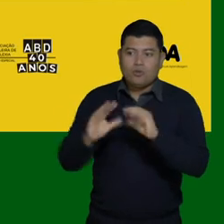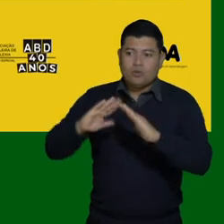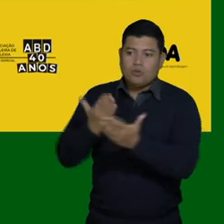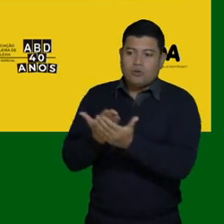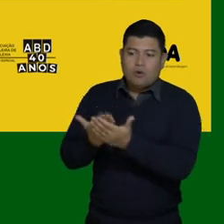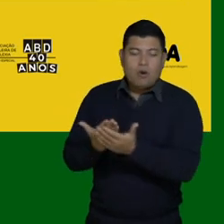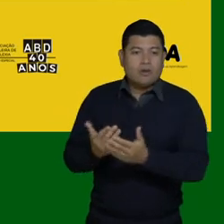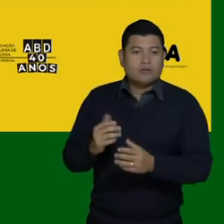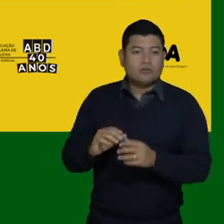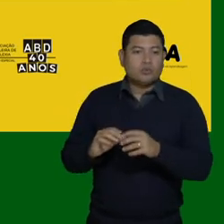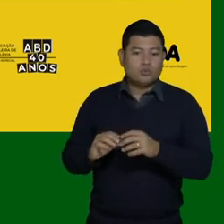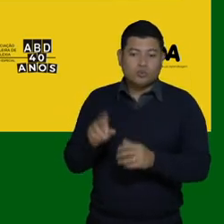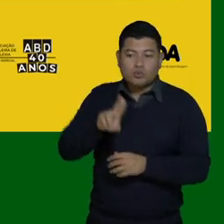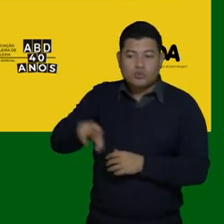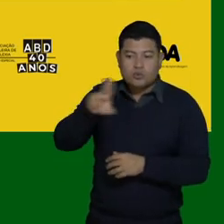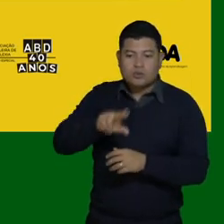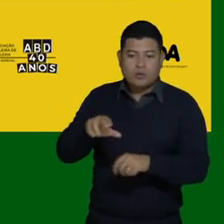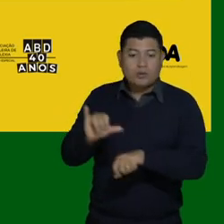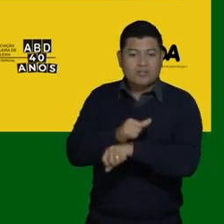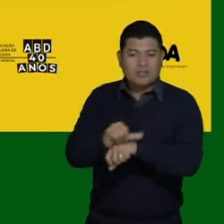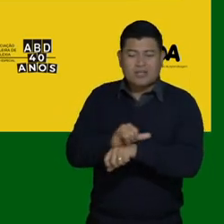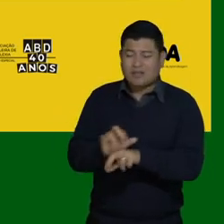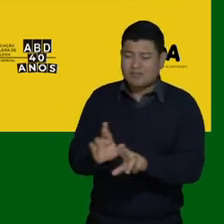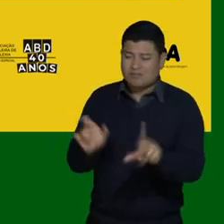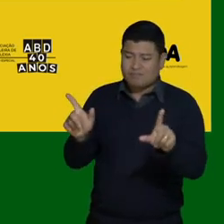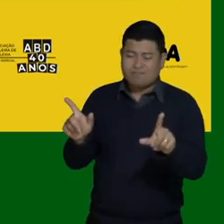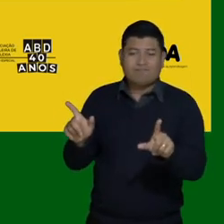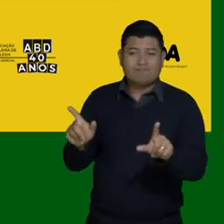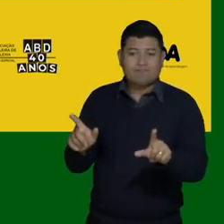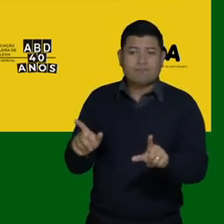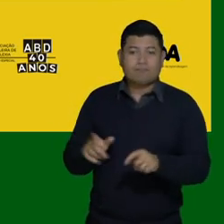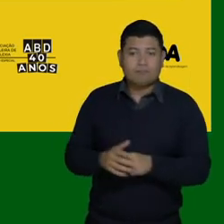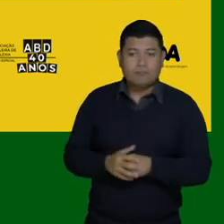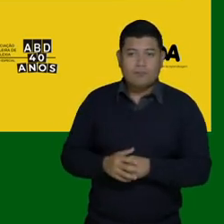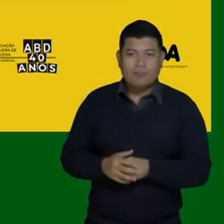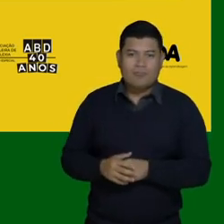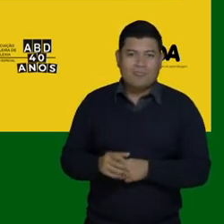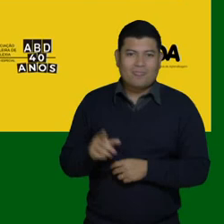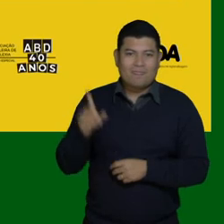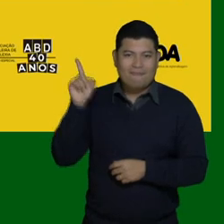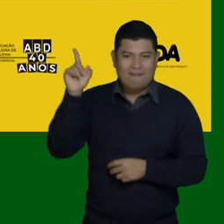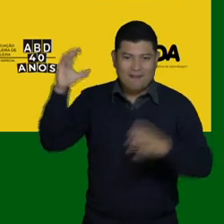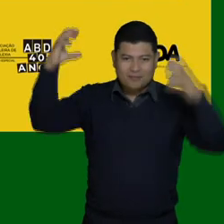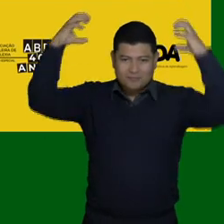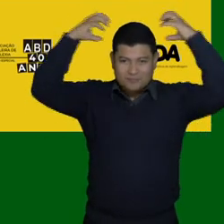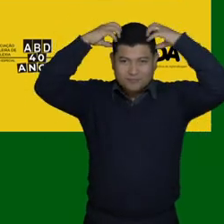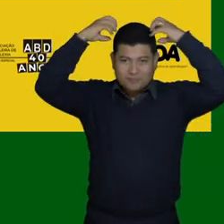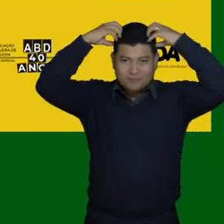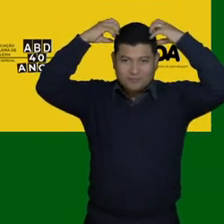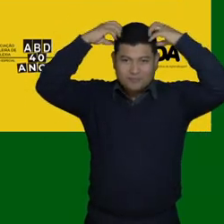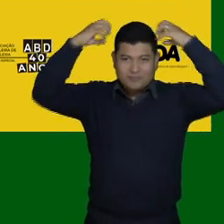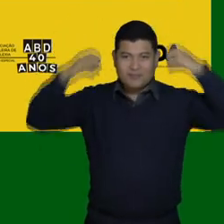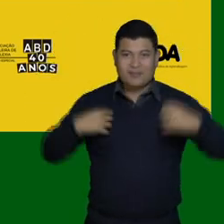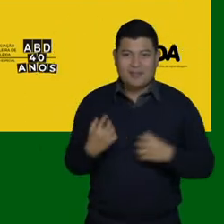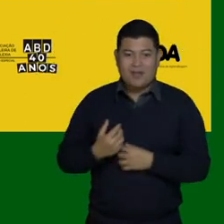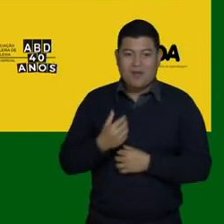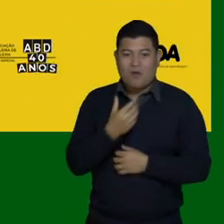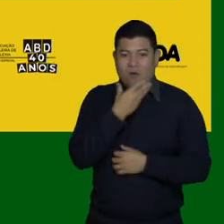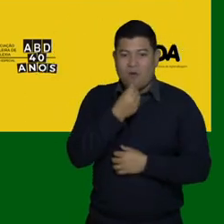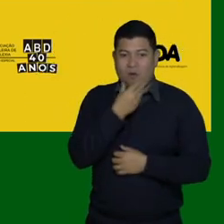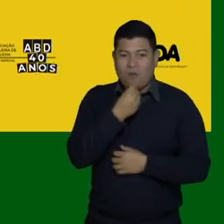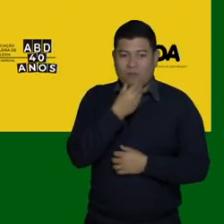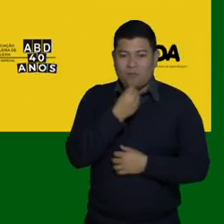né E então e esse Mickey é o primeiro Mickey que o wal Disney é disléxico né ele levou esse